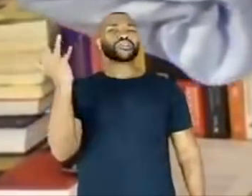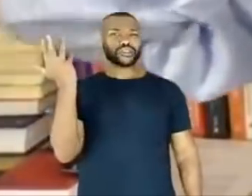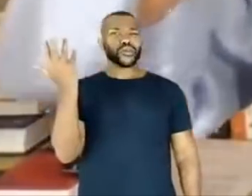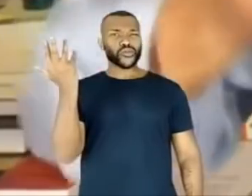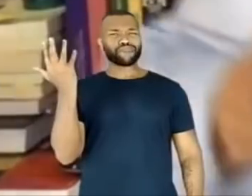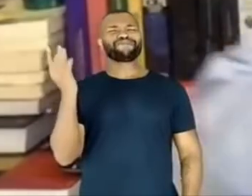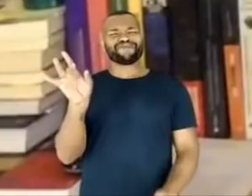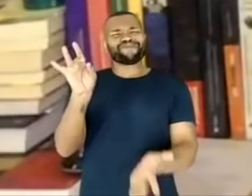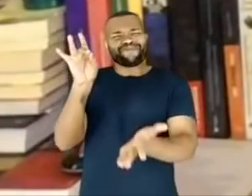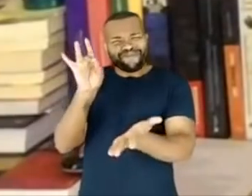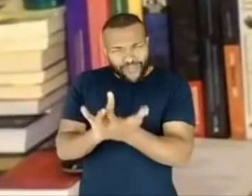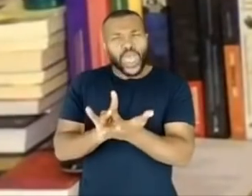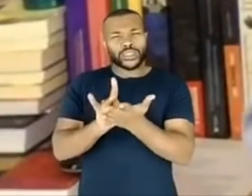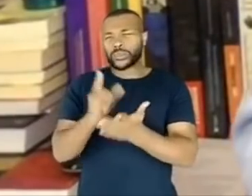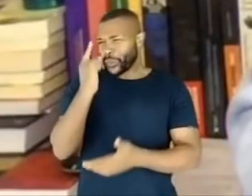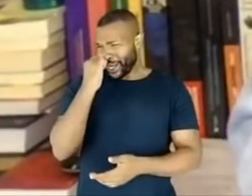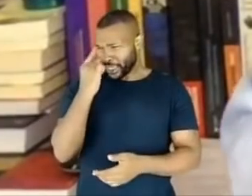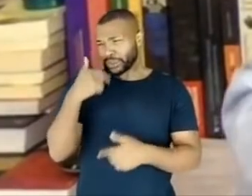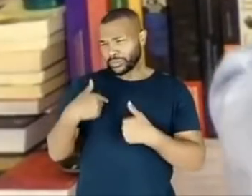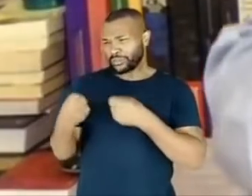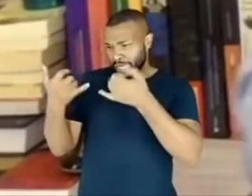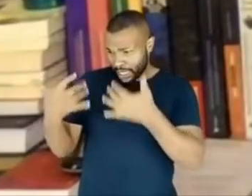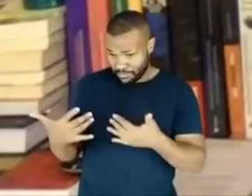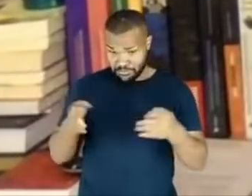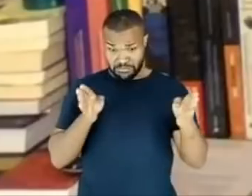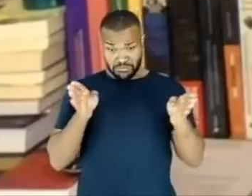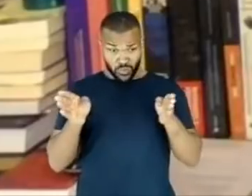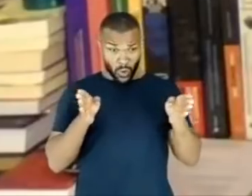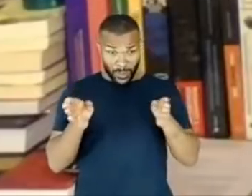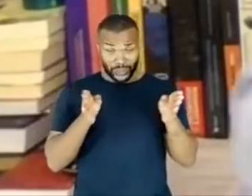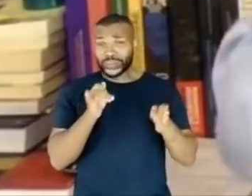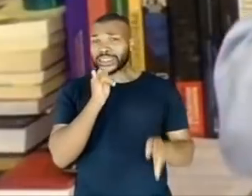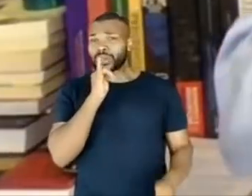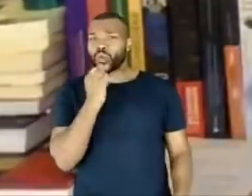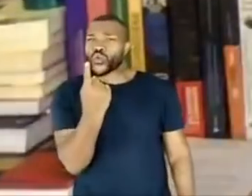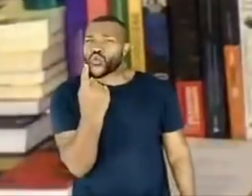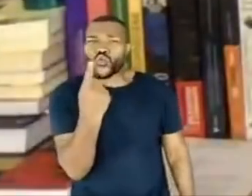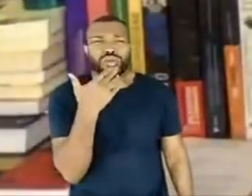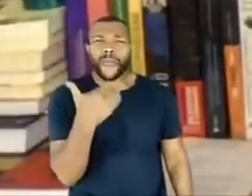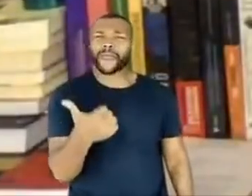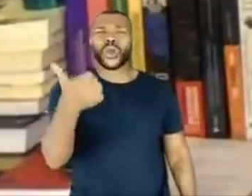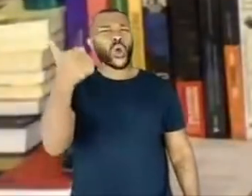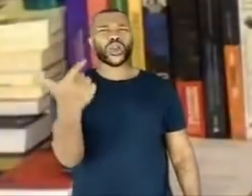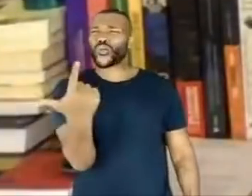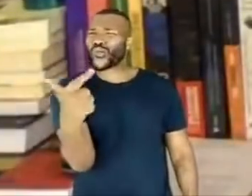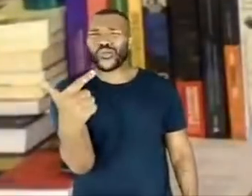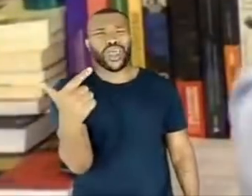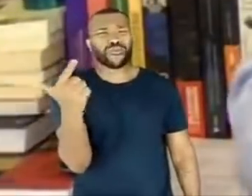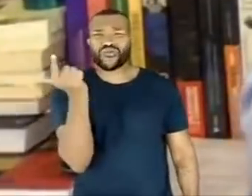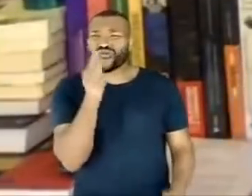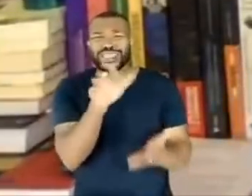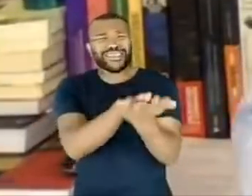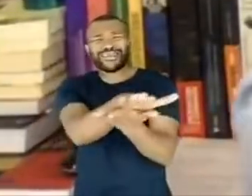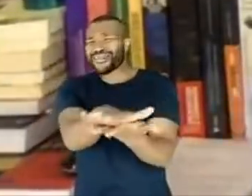nós estamos vivendo um momento em que não houve uma única melhora de qualquer conquista para